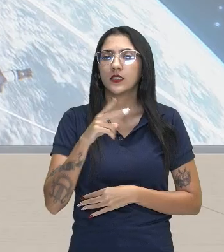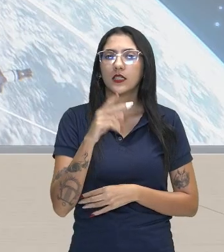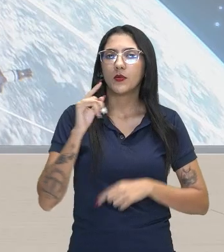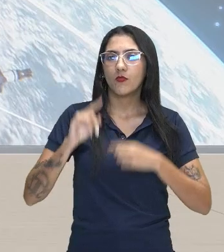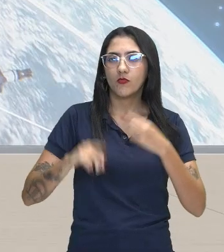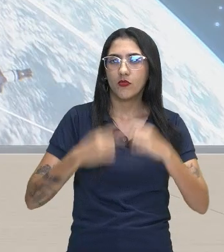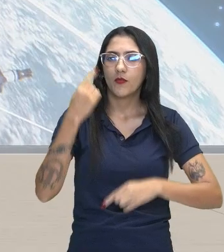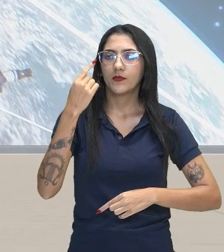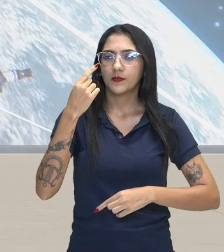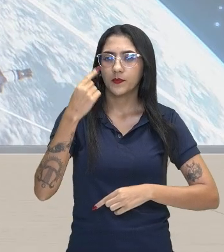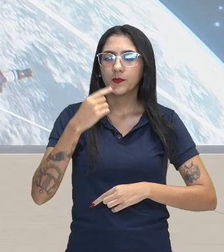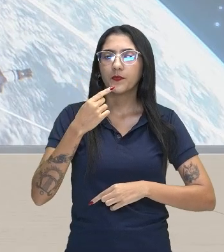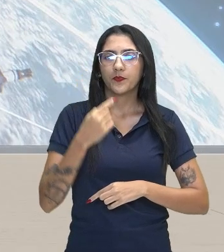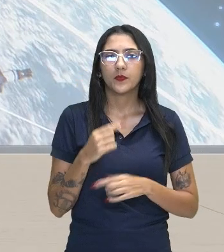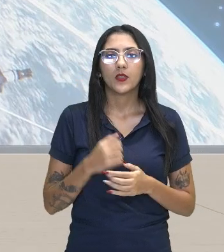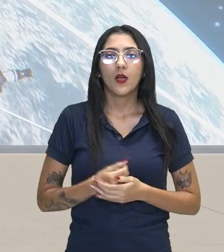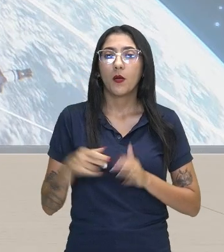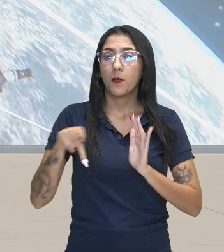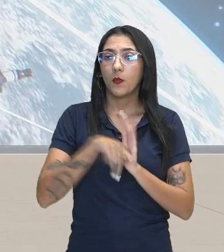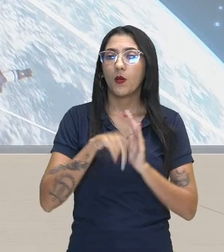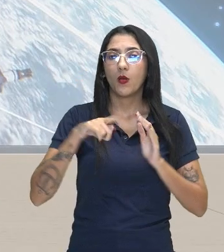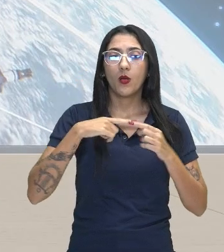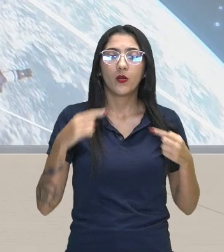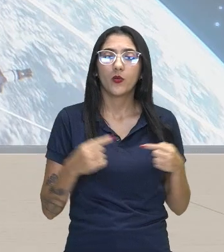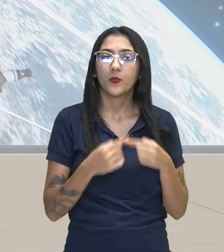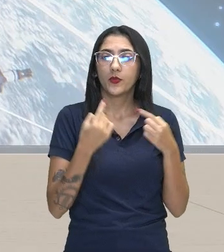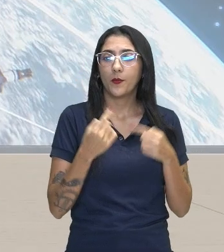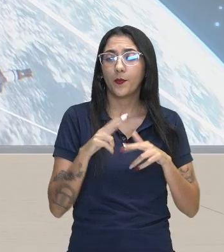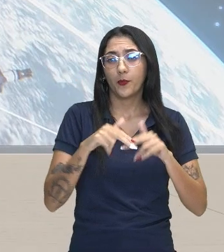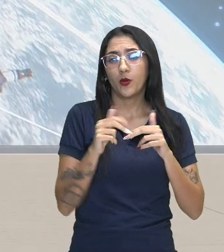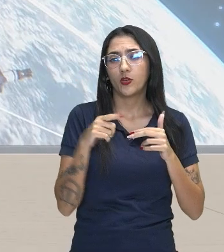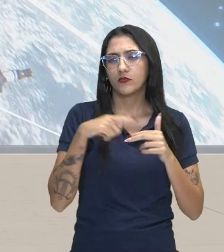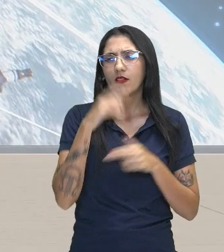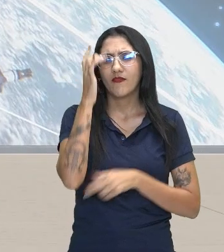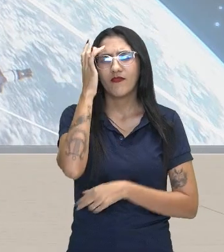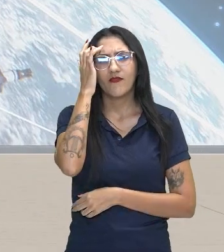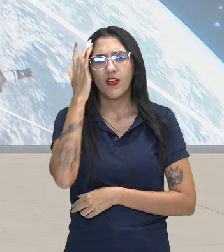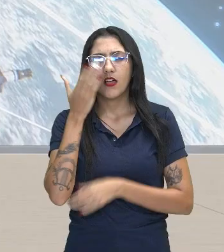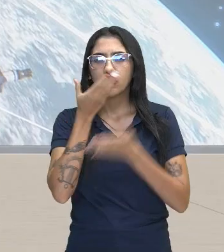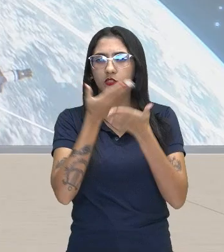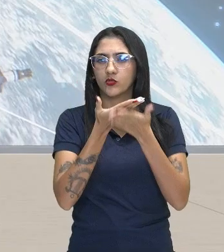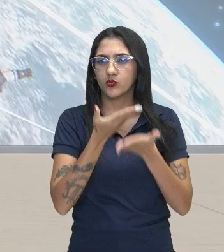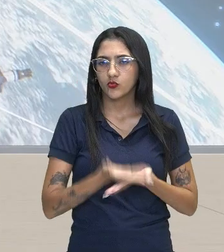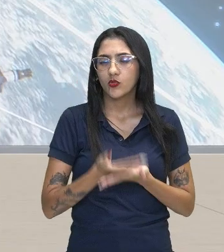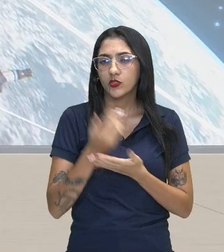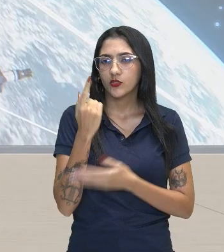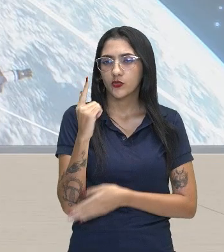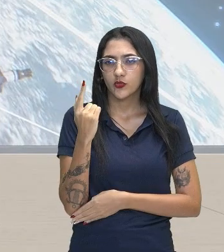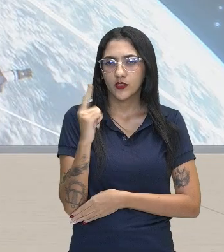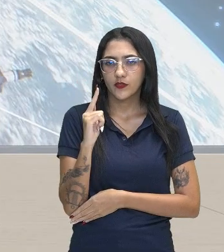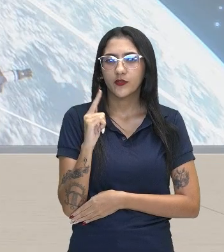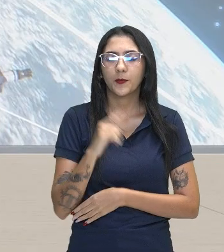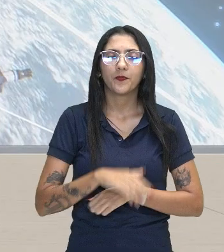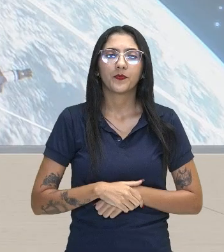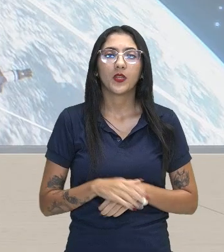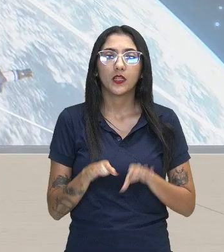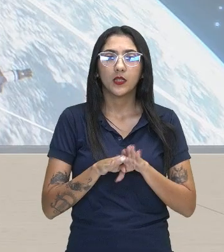dessa orientação, e isso acaba facilitando os estudos geográficos, né, em relação